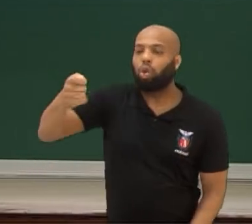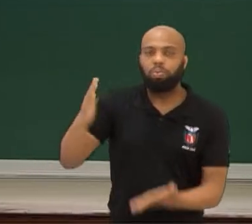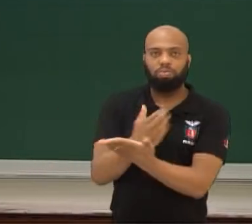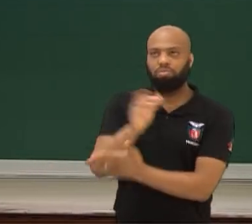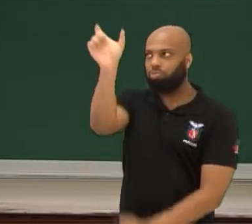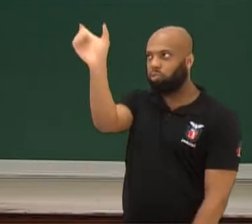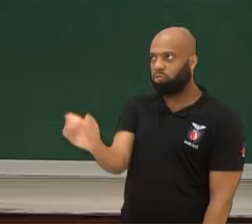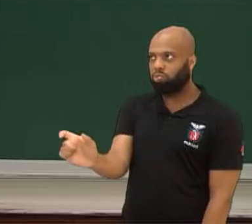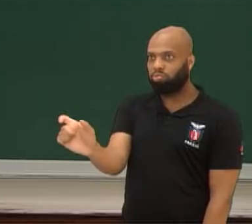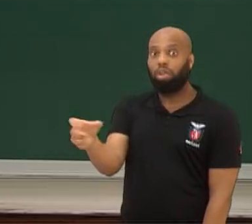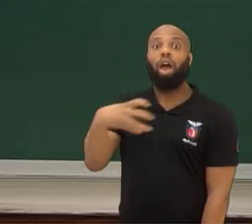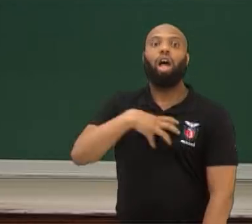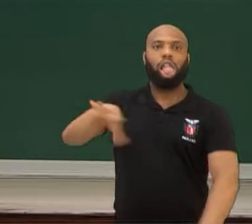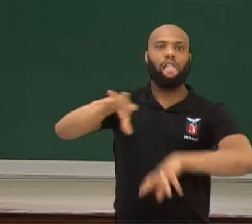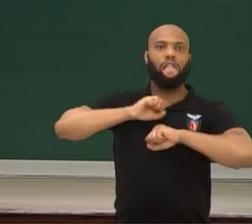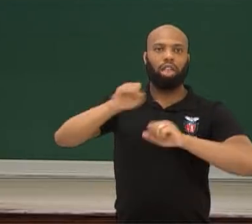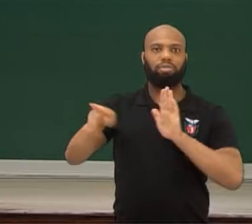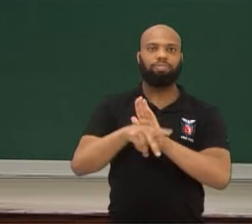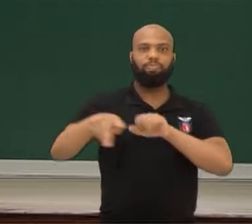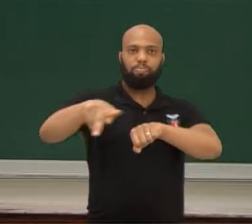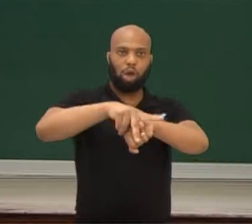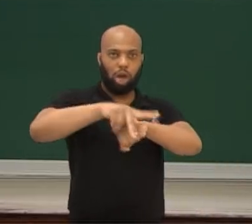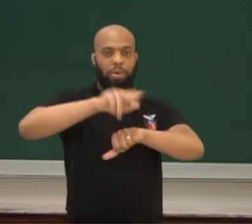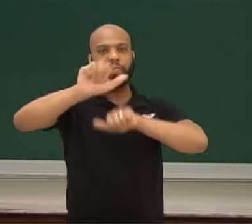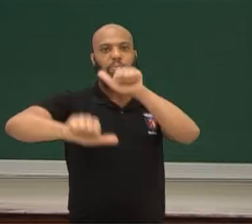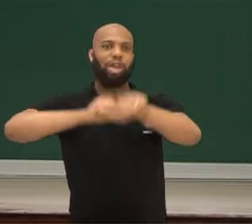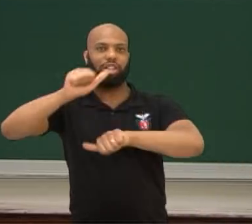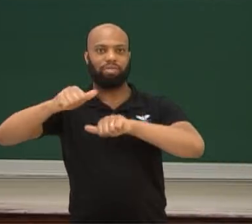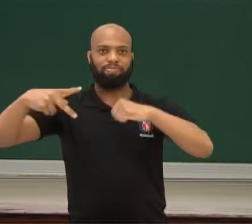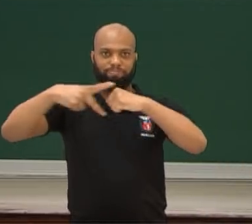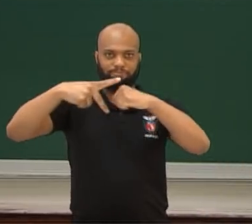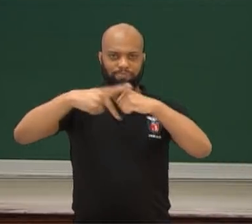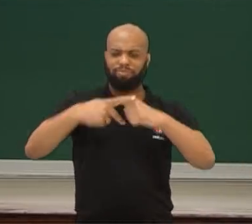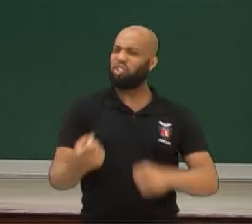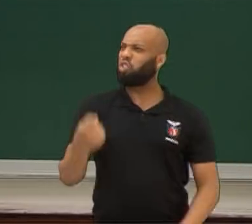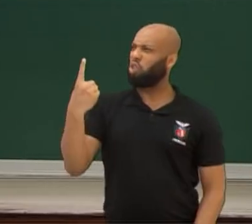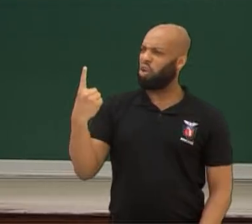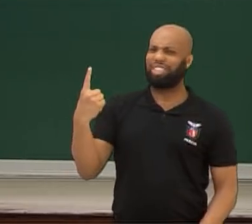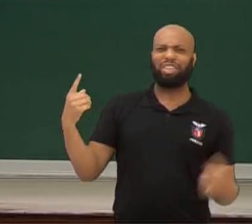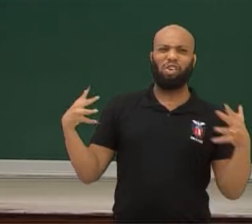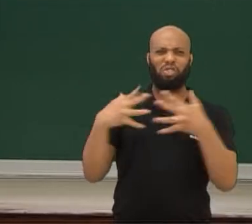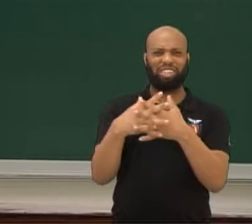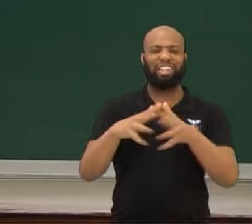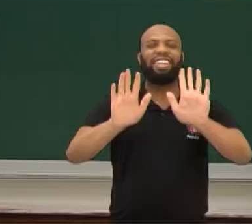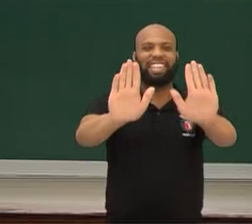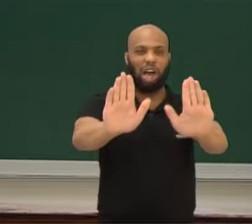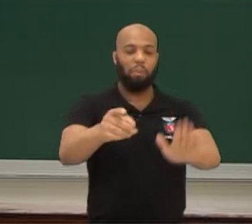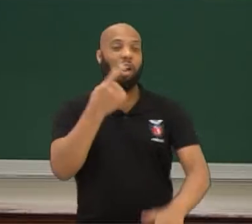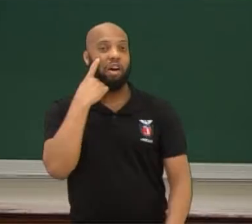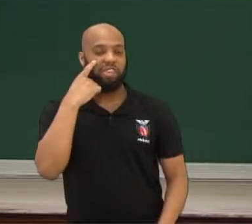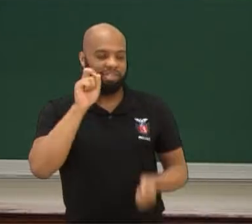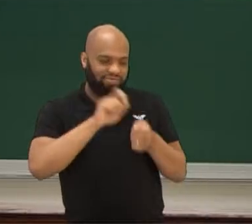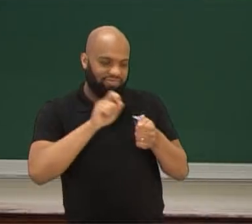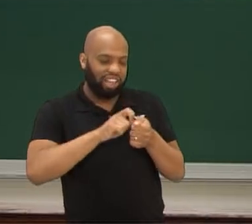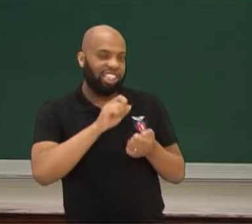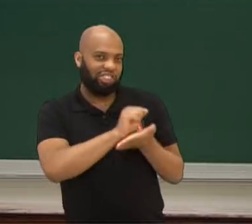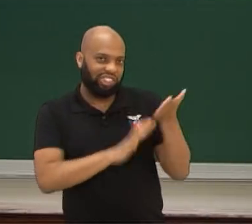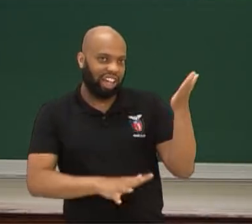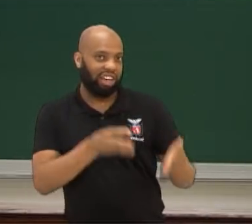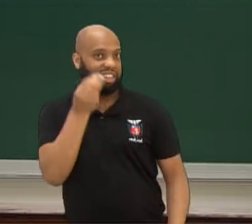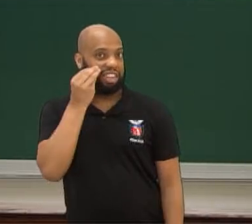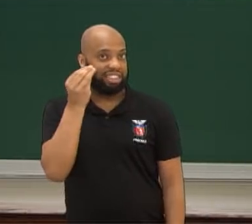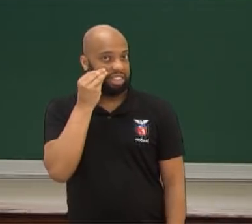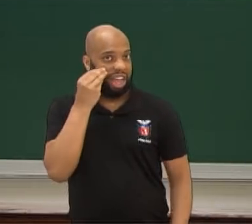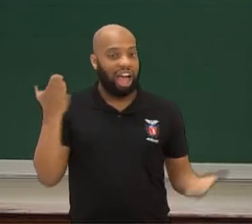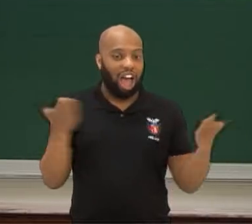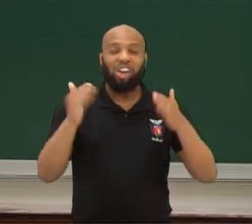E aí eles adquirem uma função de pronome. Ok? Ih, professora, está meio confuso. Então vamos tentar fazer os exercícios para ver se a gente firma